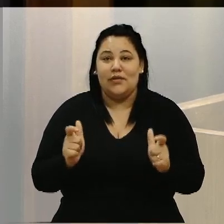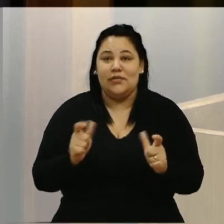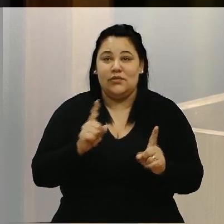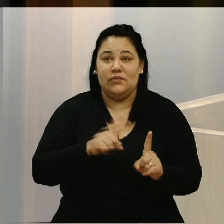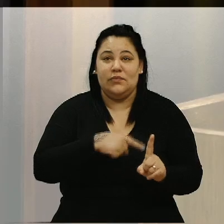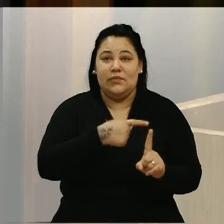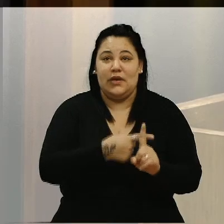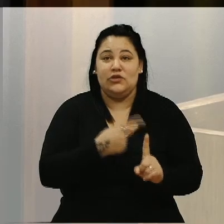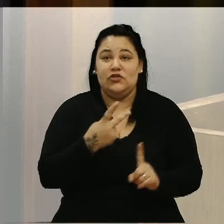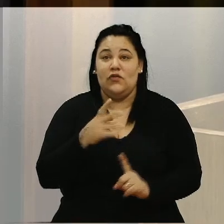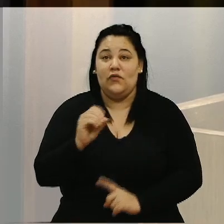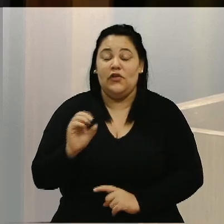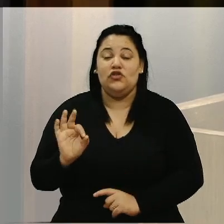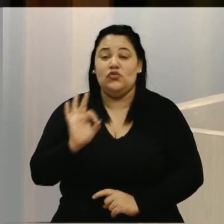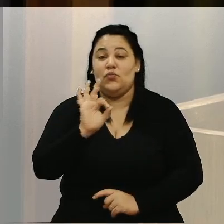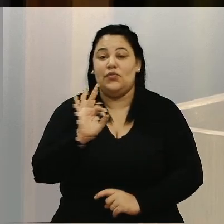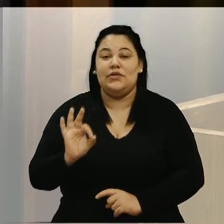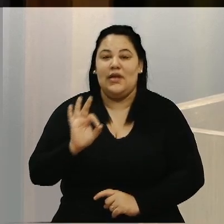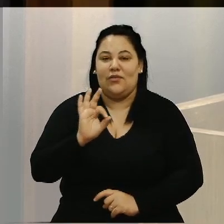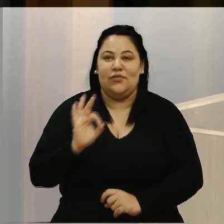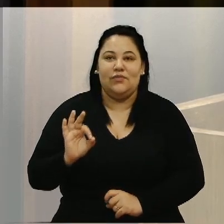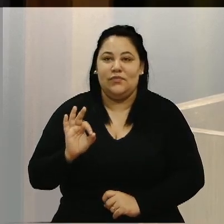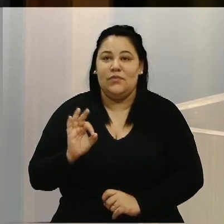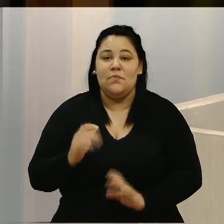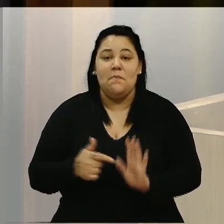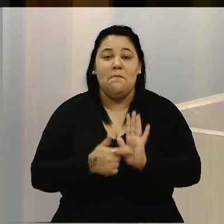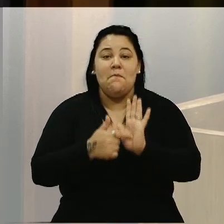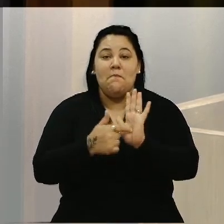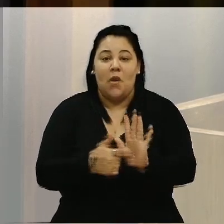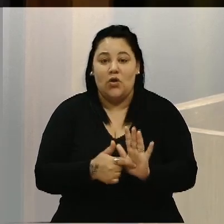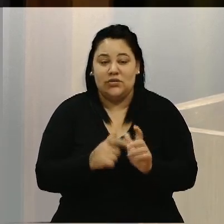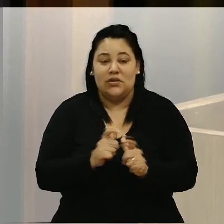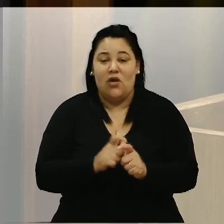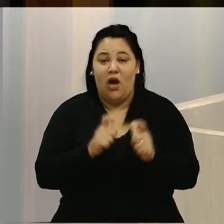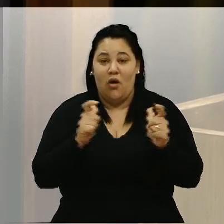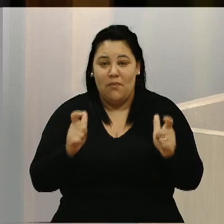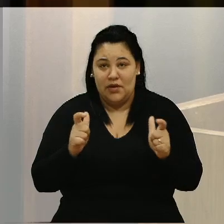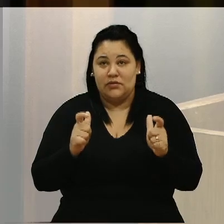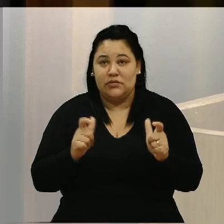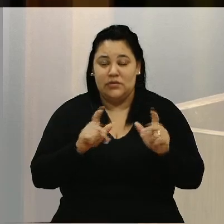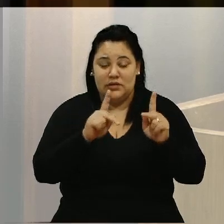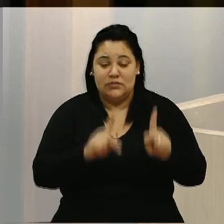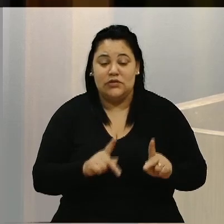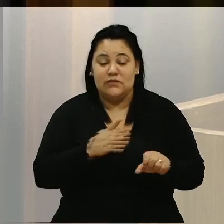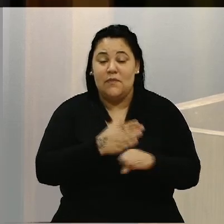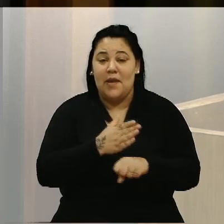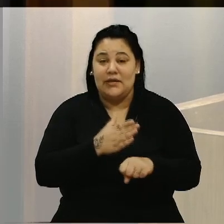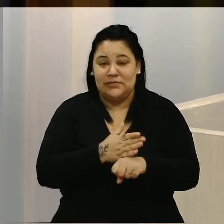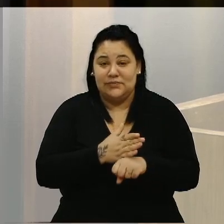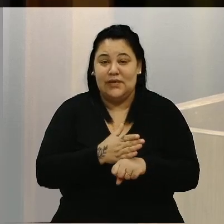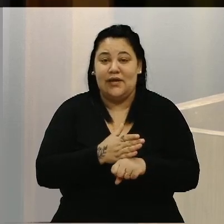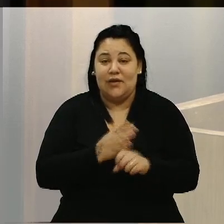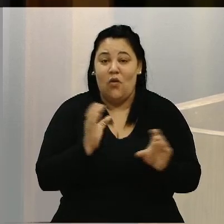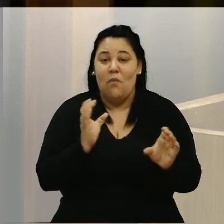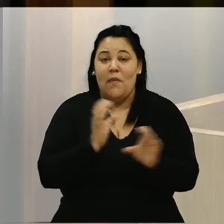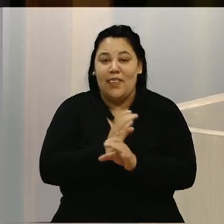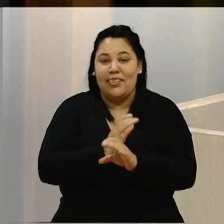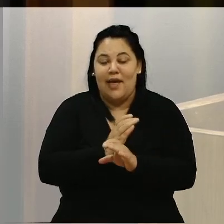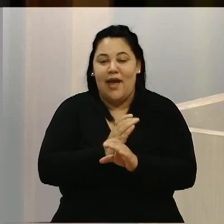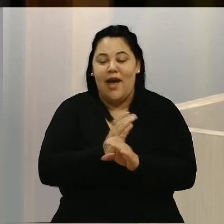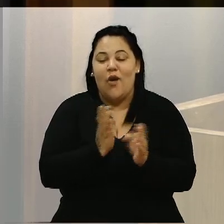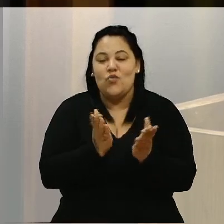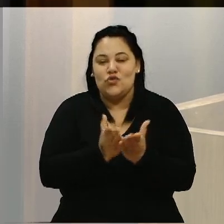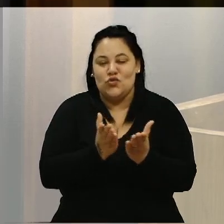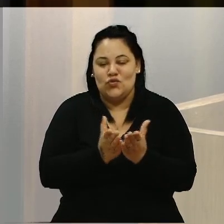de 20%, mostra esse aumento dos concluintes do ensino médio que estão realizando a